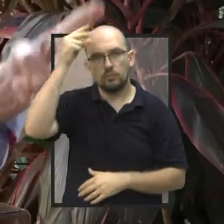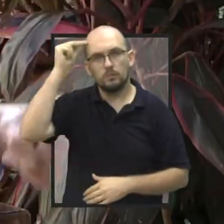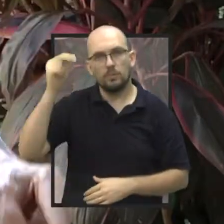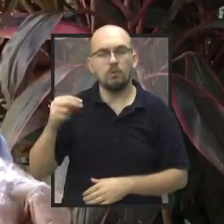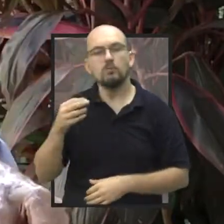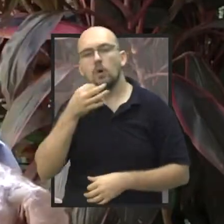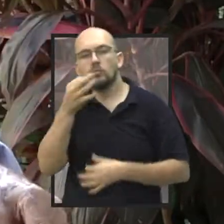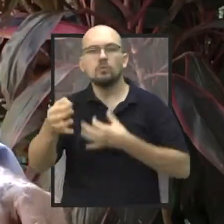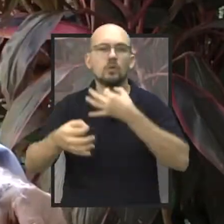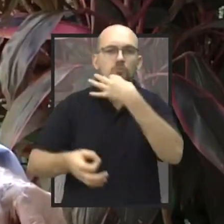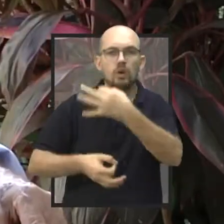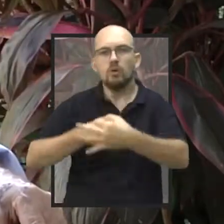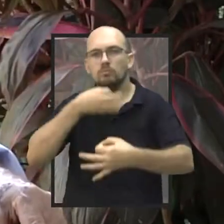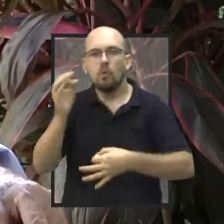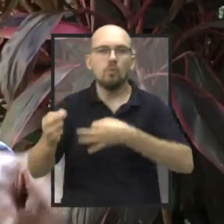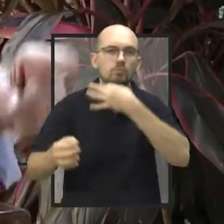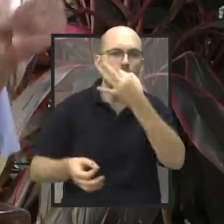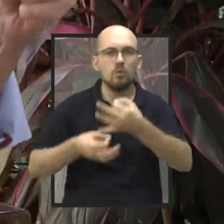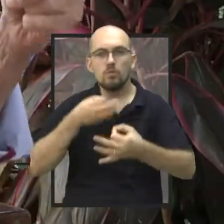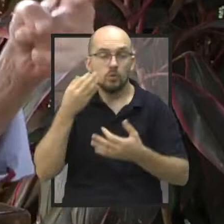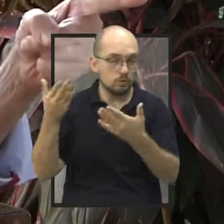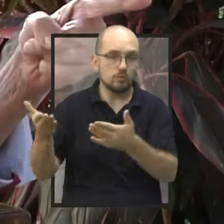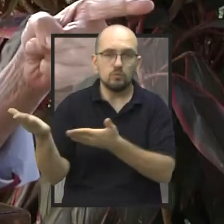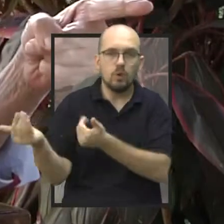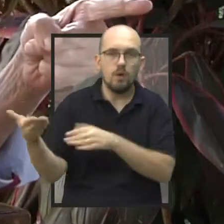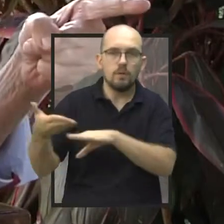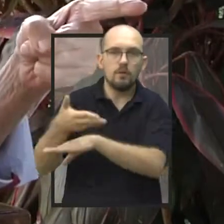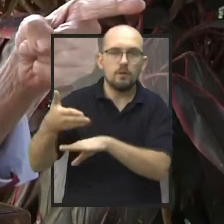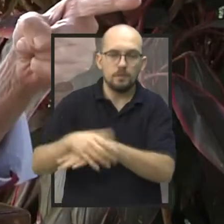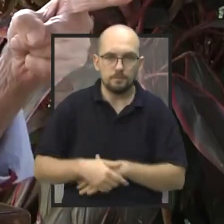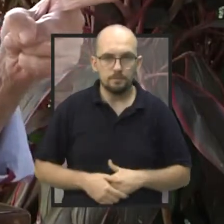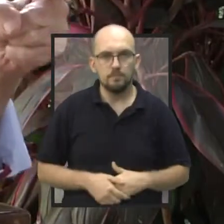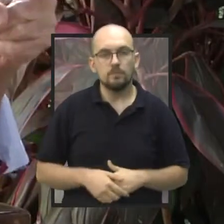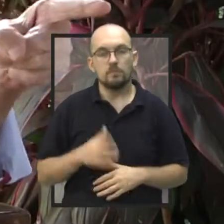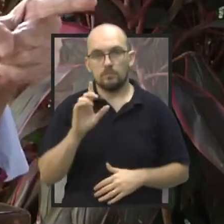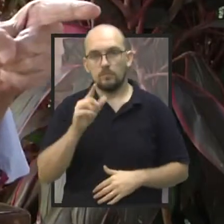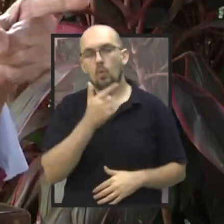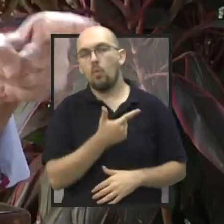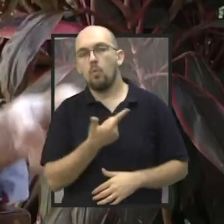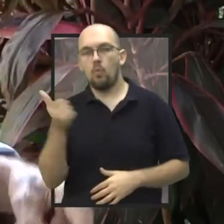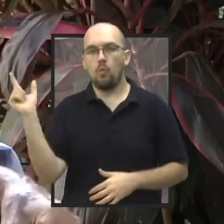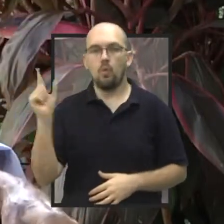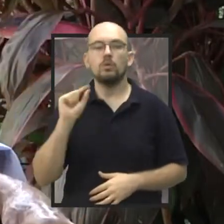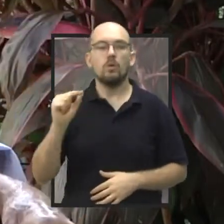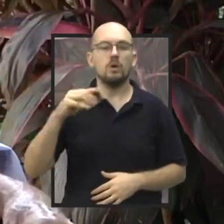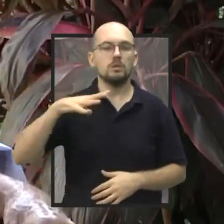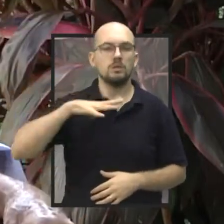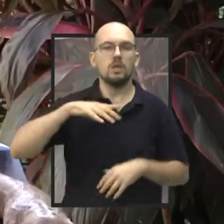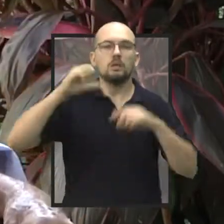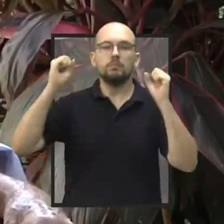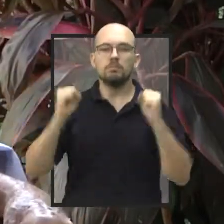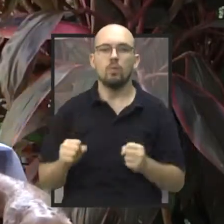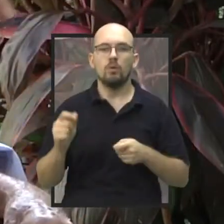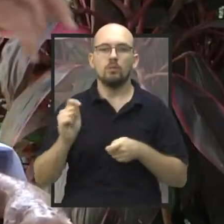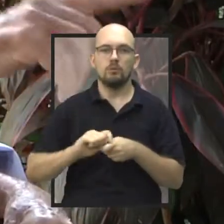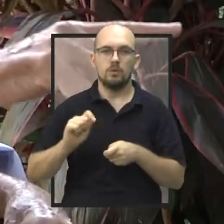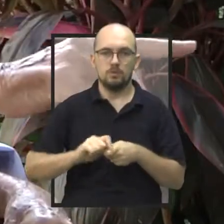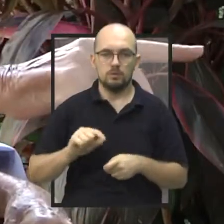dar suas sugestões, etc. Outra coisa que o município pode hoje